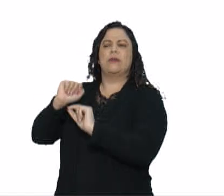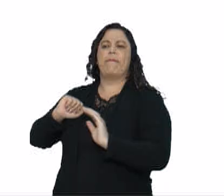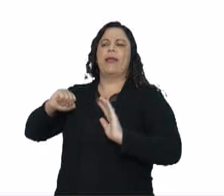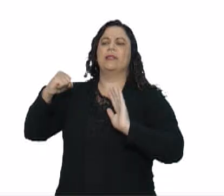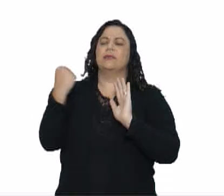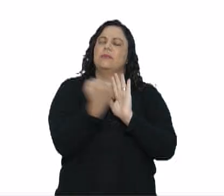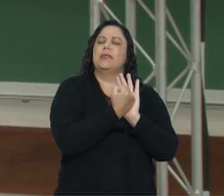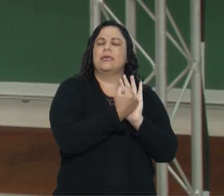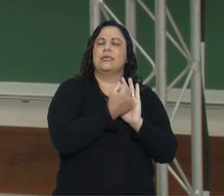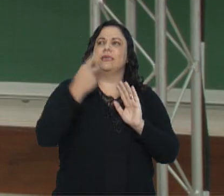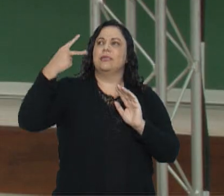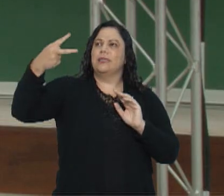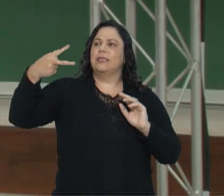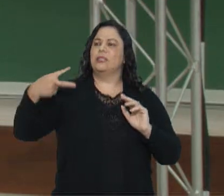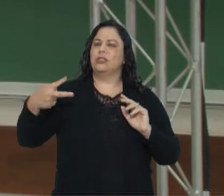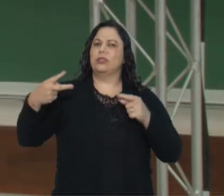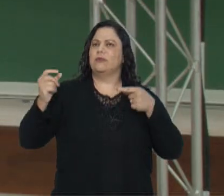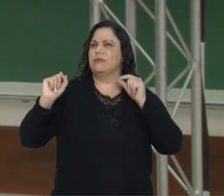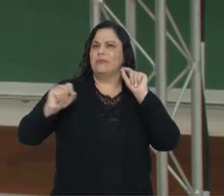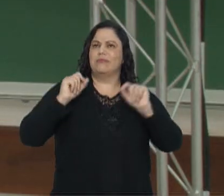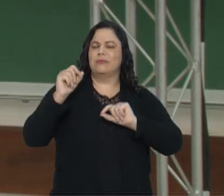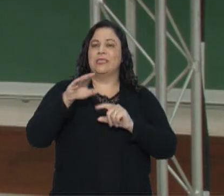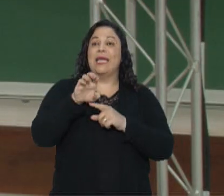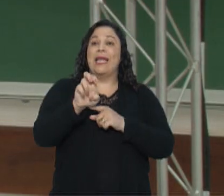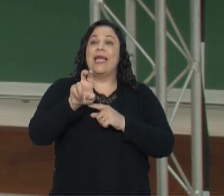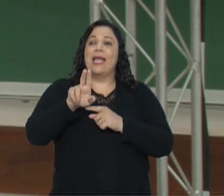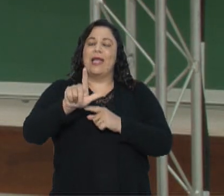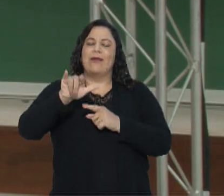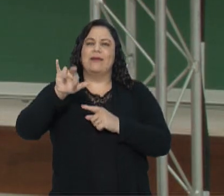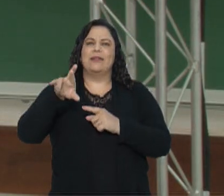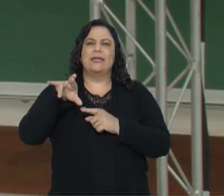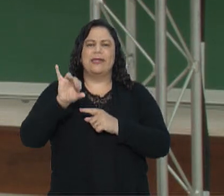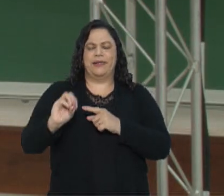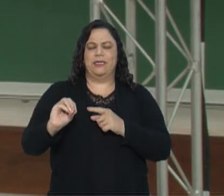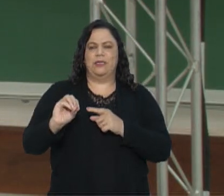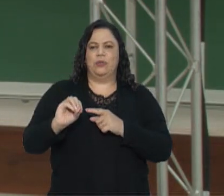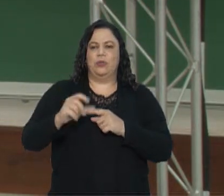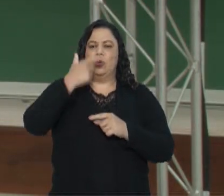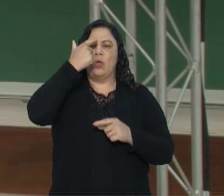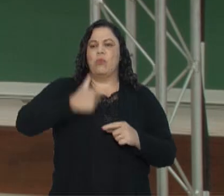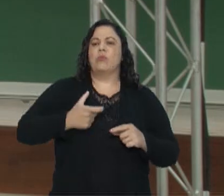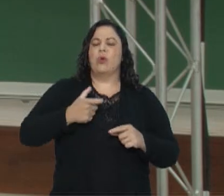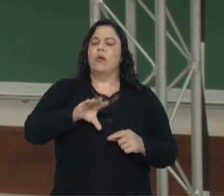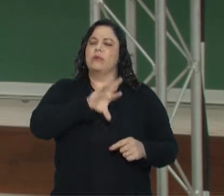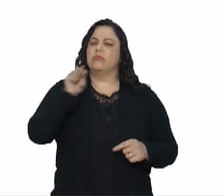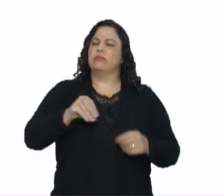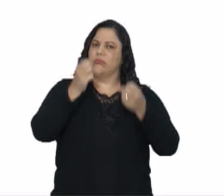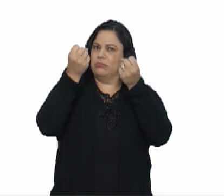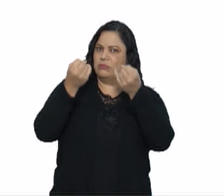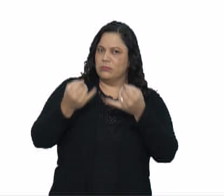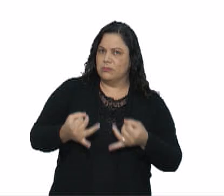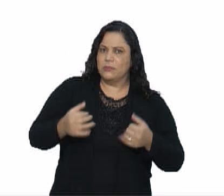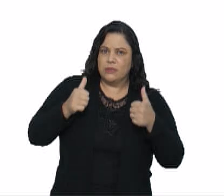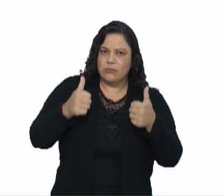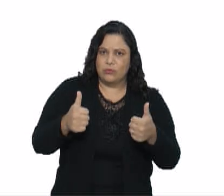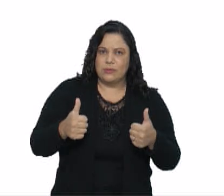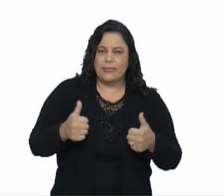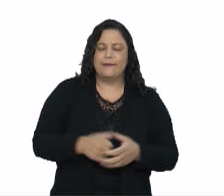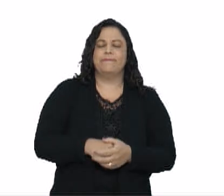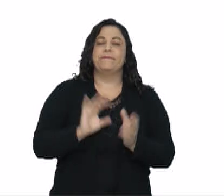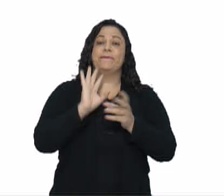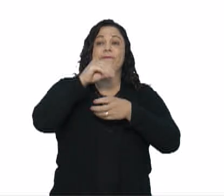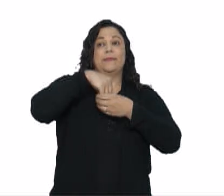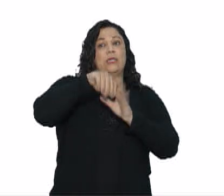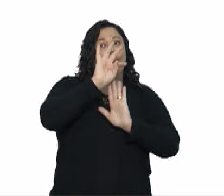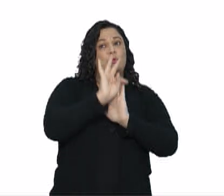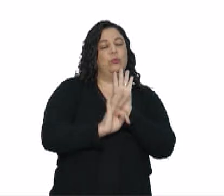duas partes? Eu lírico é quem está falando dentro do texto, tá, pessoal? Qual o significado dessa diferença